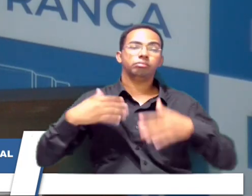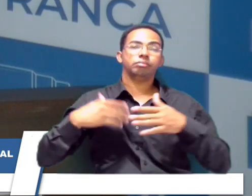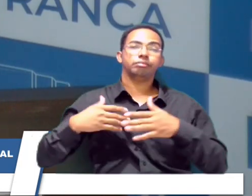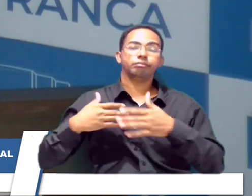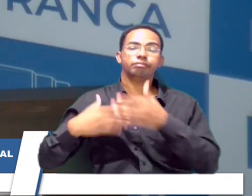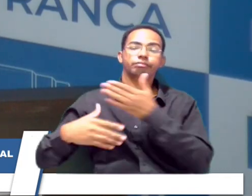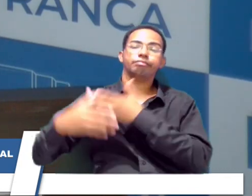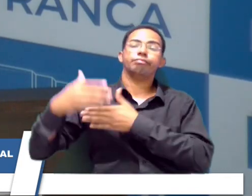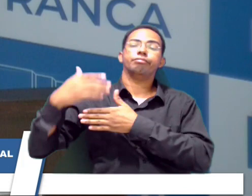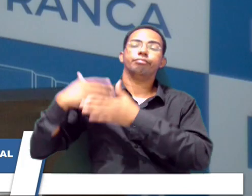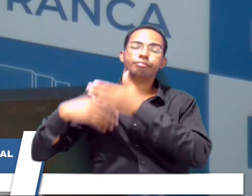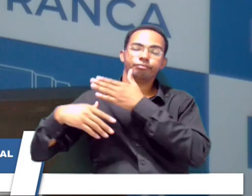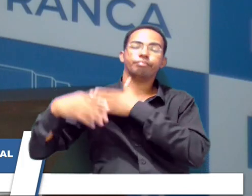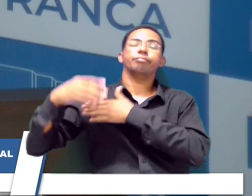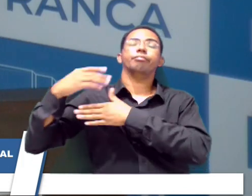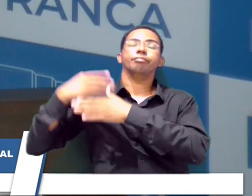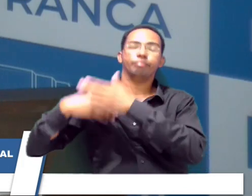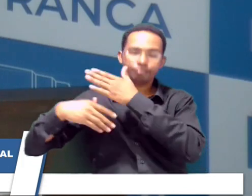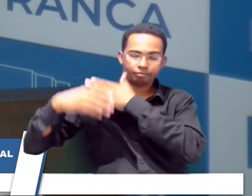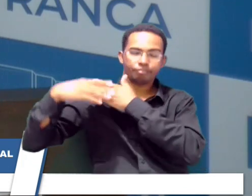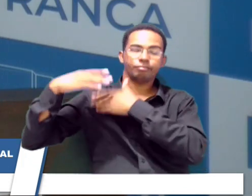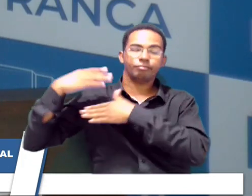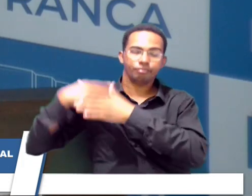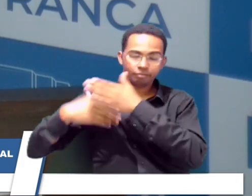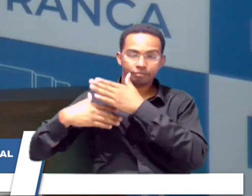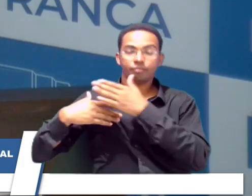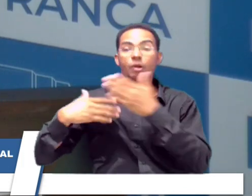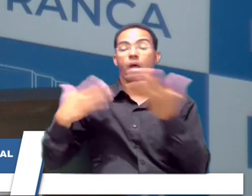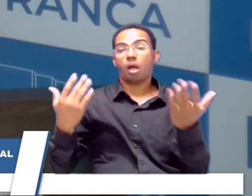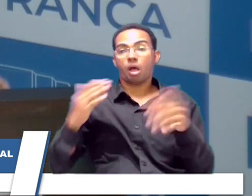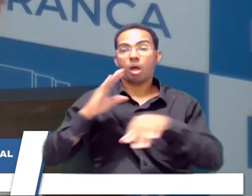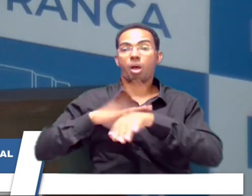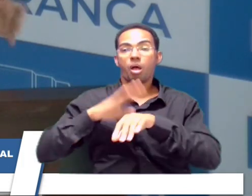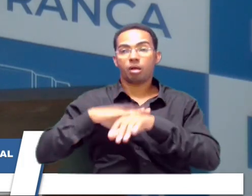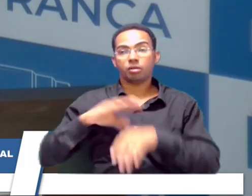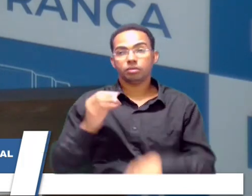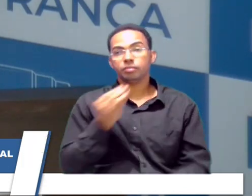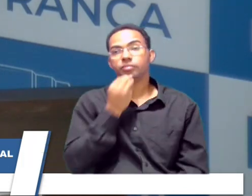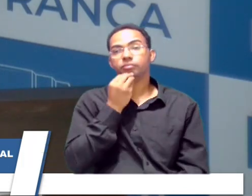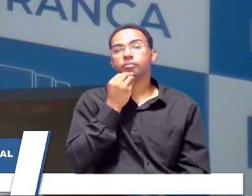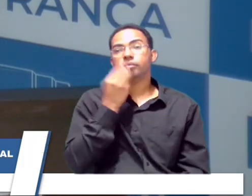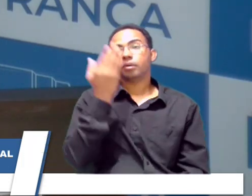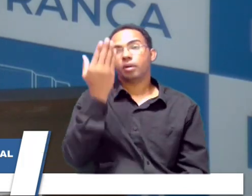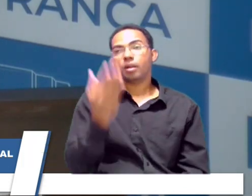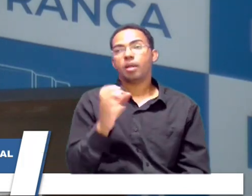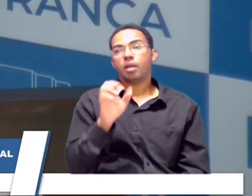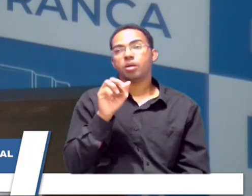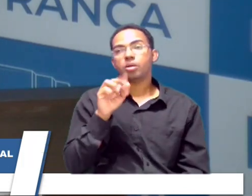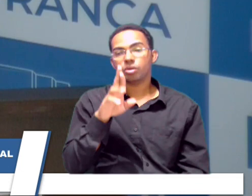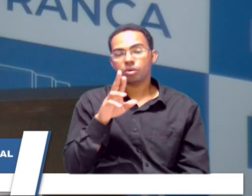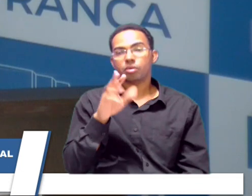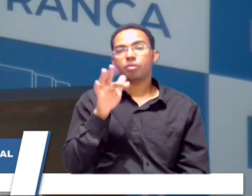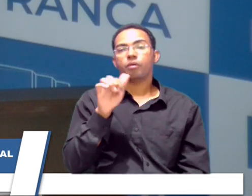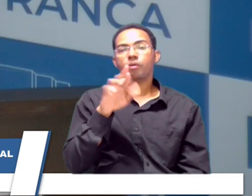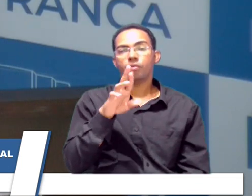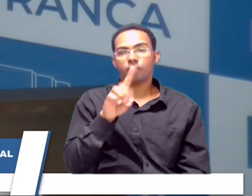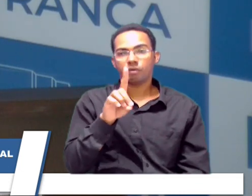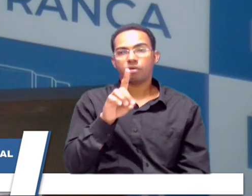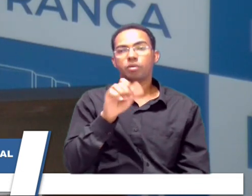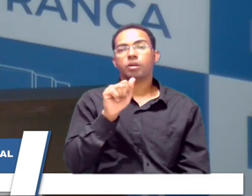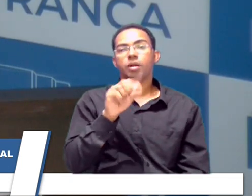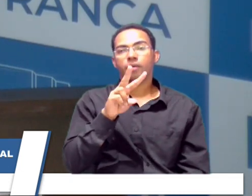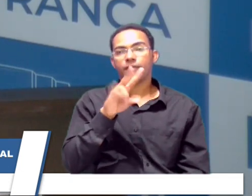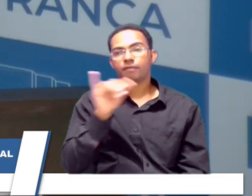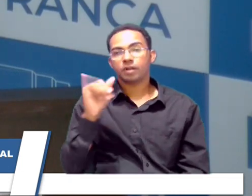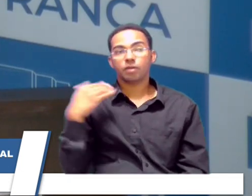regredia muito, muito, muito mesmo. E aí, quando eu tive a oportunidade de conhecer o Enor, a Flor da Vida, eu falei, é isso que eu quero, e eu vou para